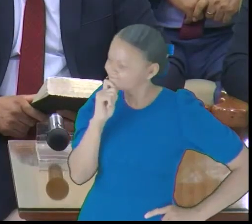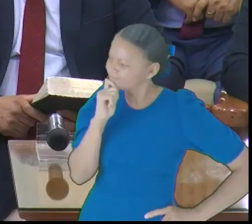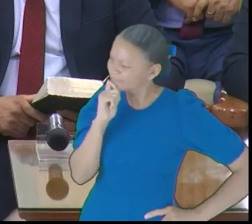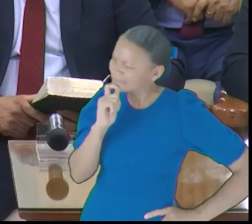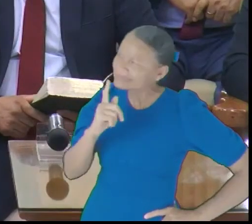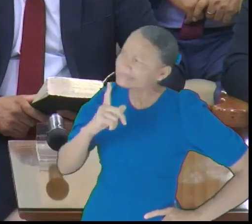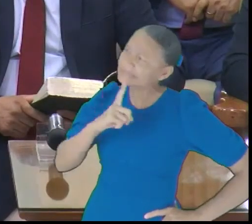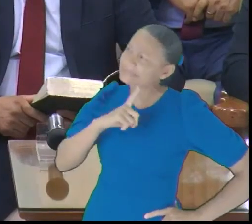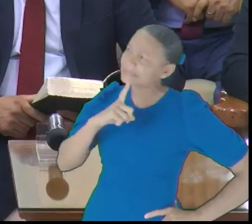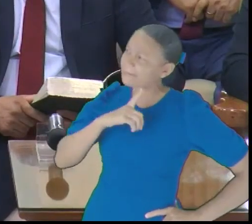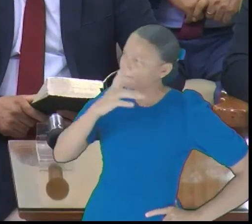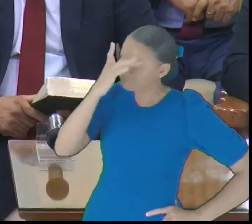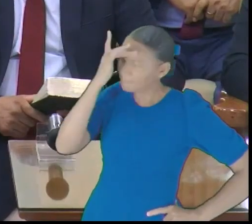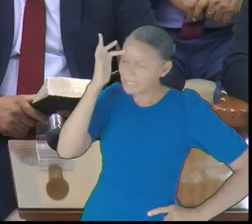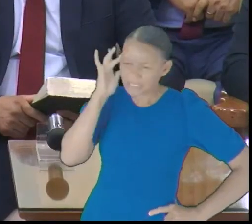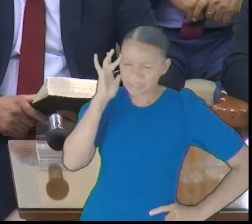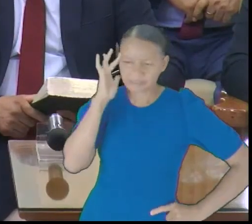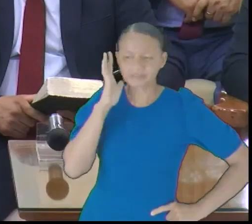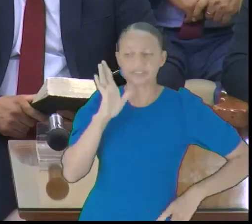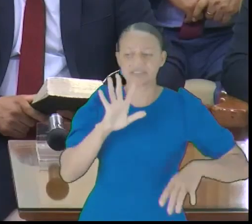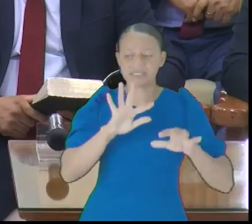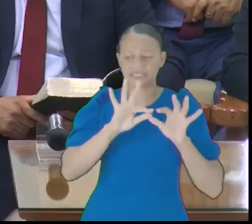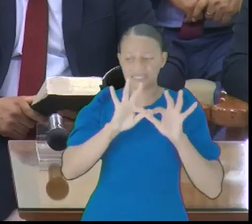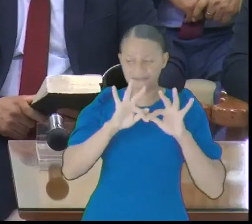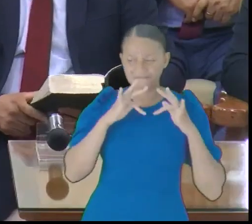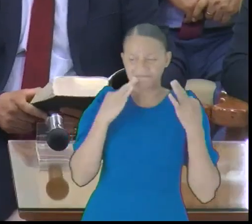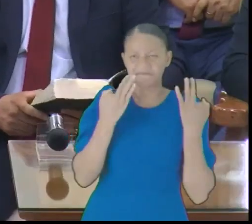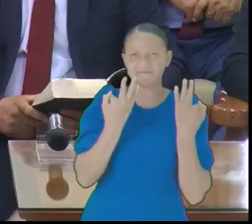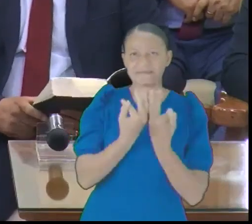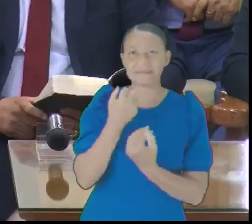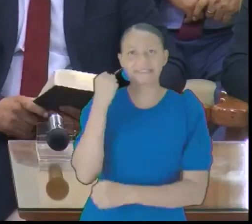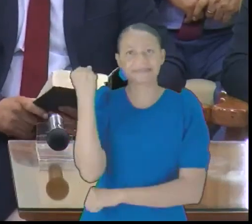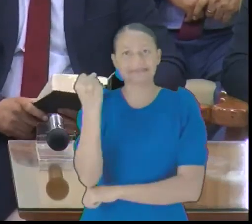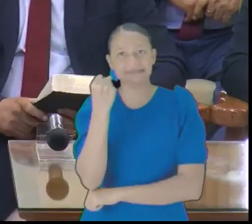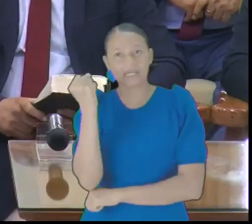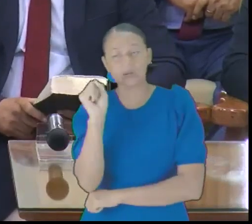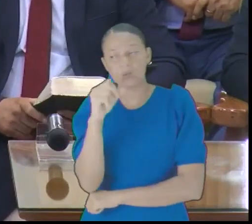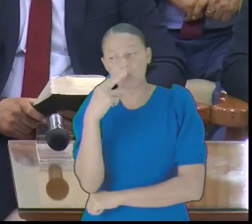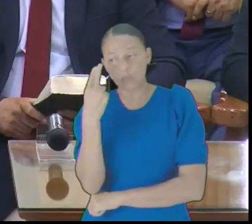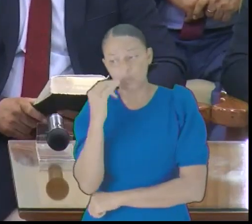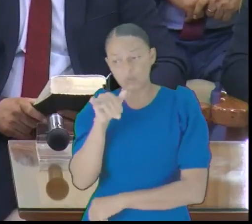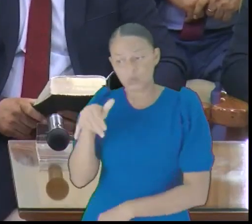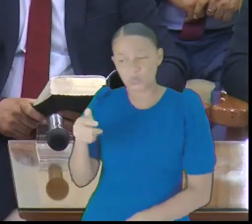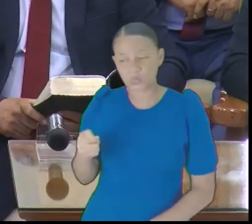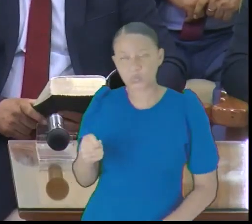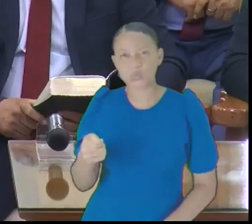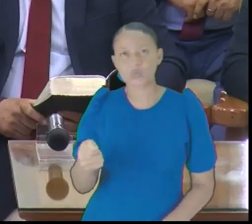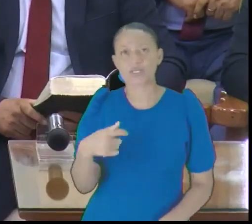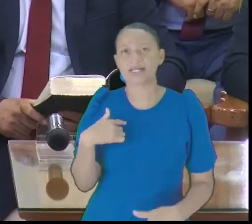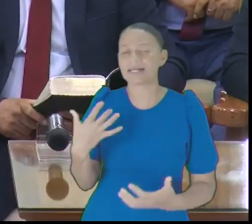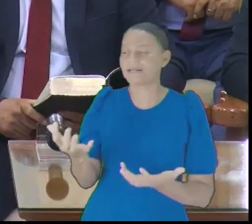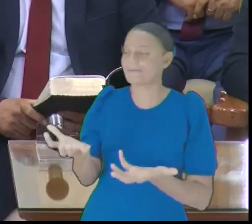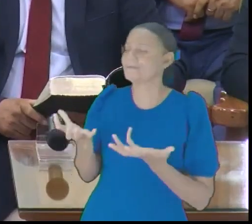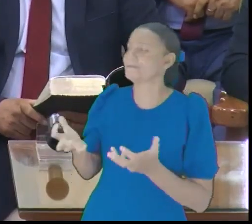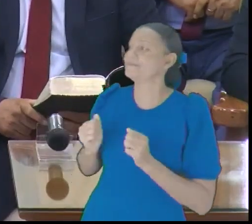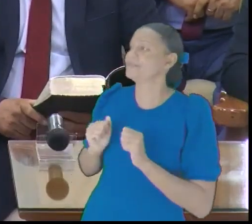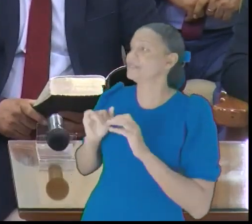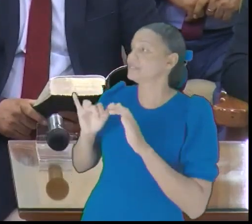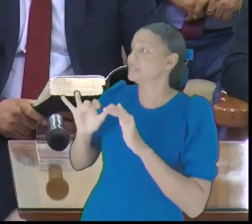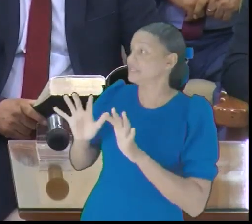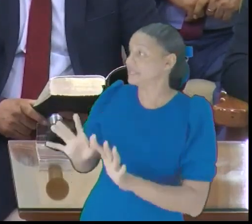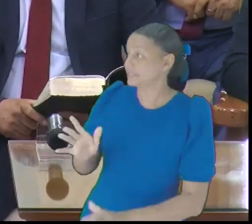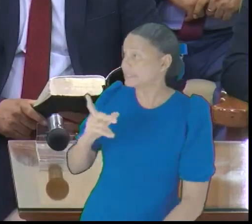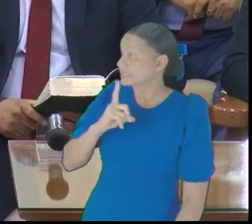ainda existe alguém da família de Saul ou de Jonatas, e eu quero abençoar se